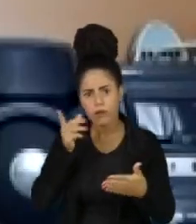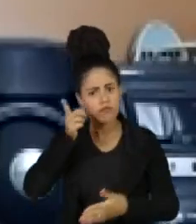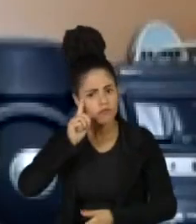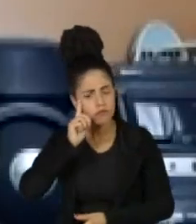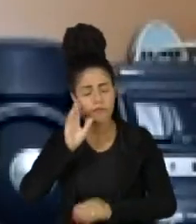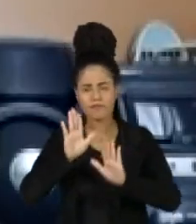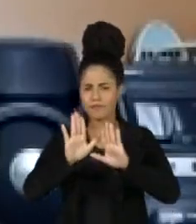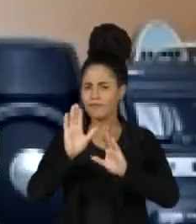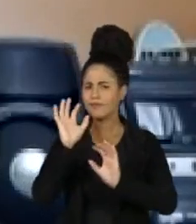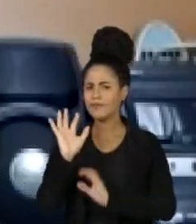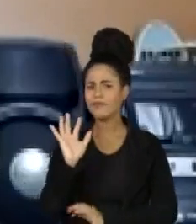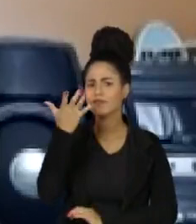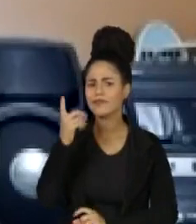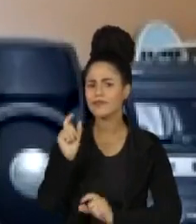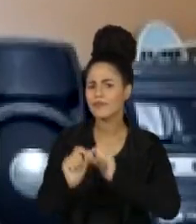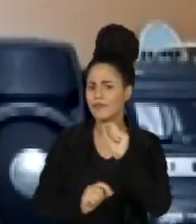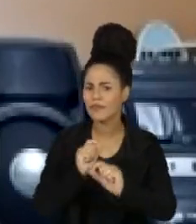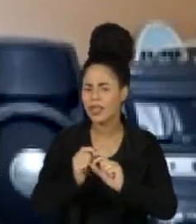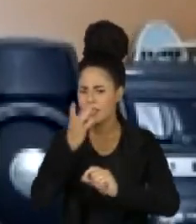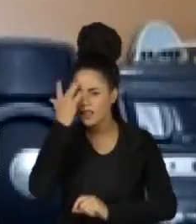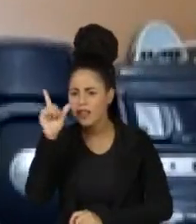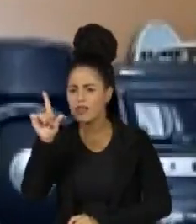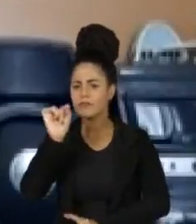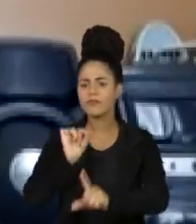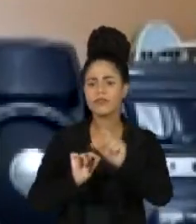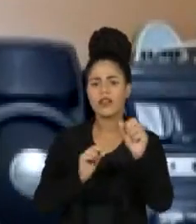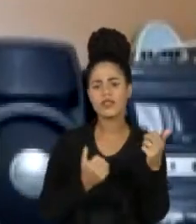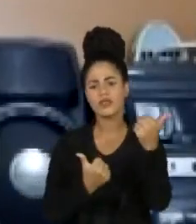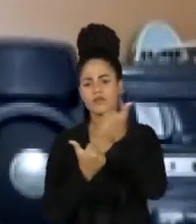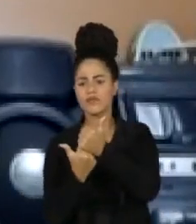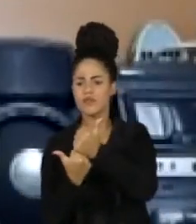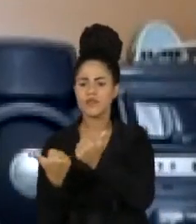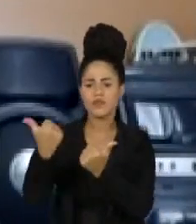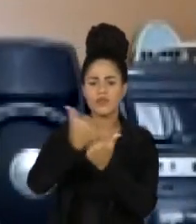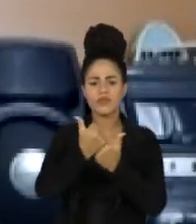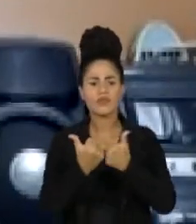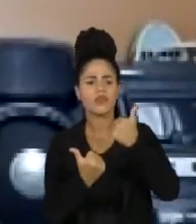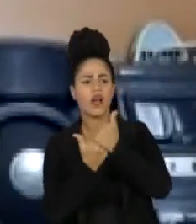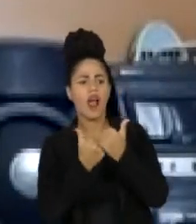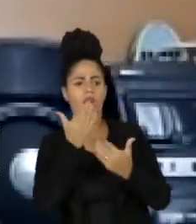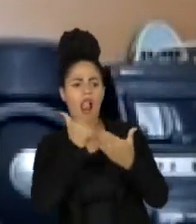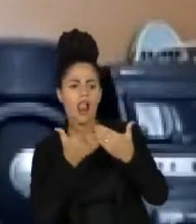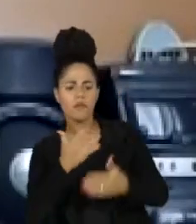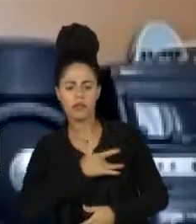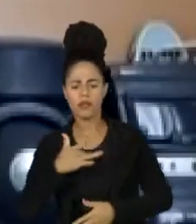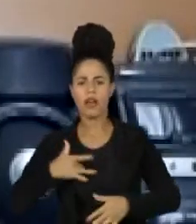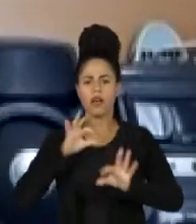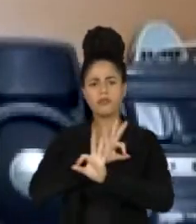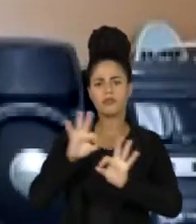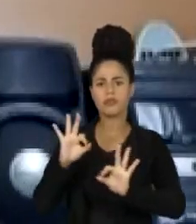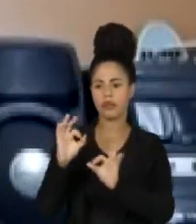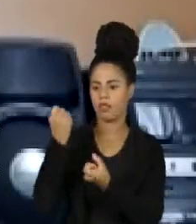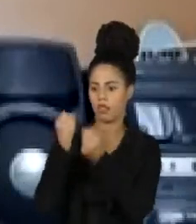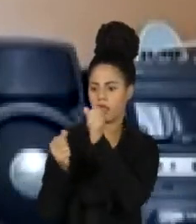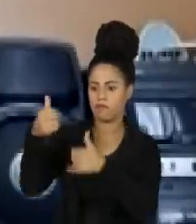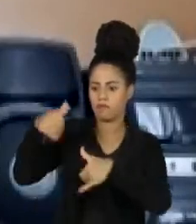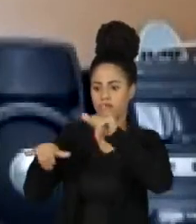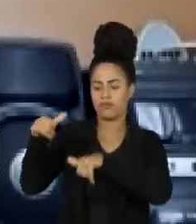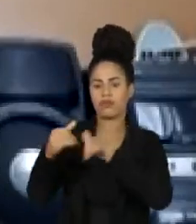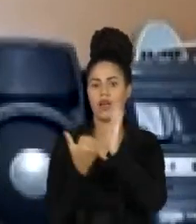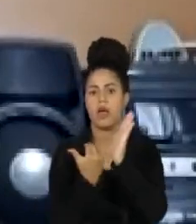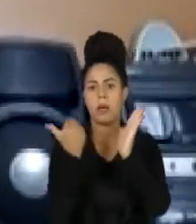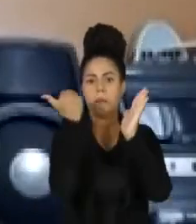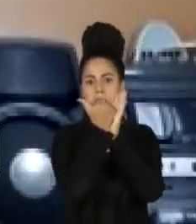acontece porque os indivíduos têm optado por substituir esses alimentos mais saudáveis pelos ultraprocessados, que são